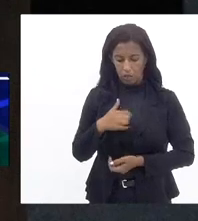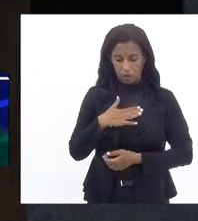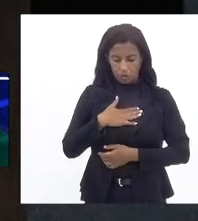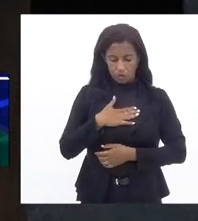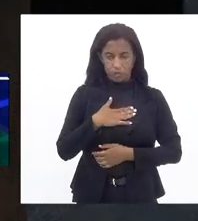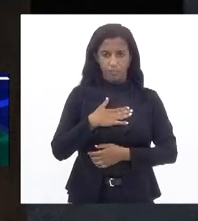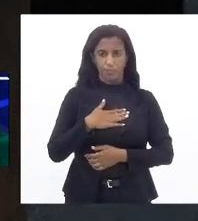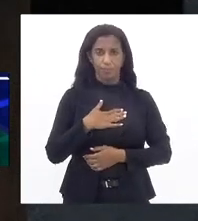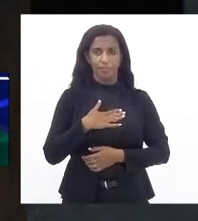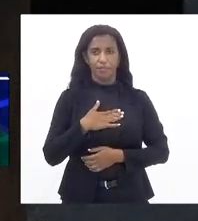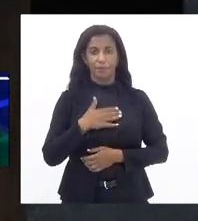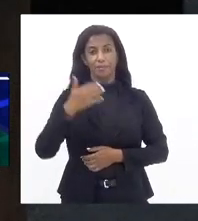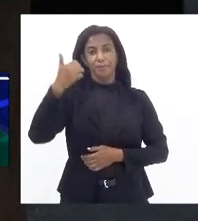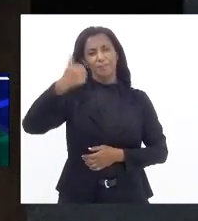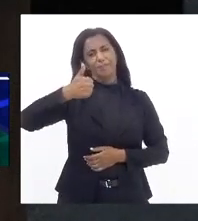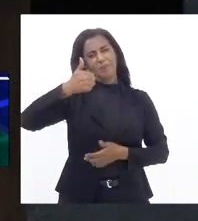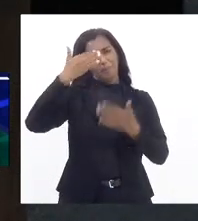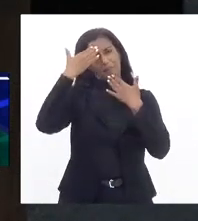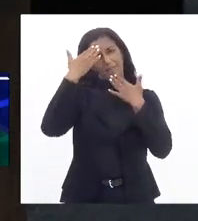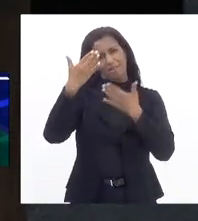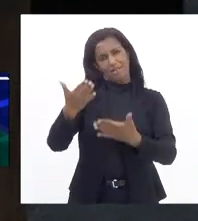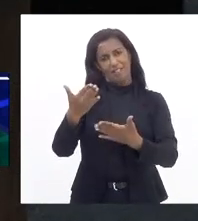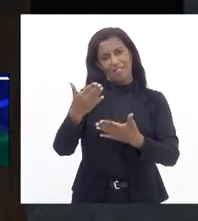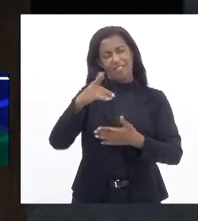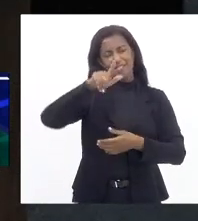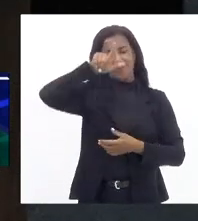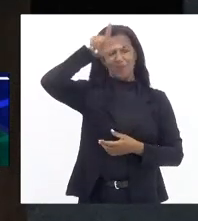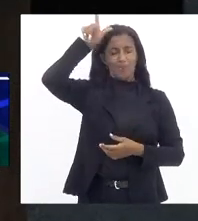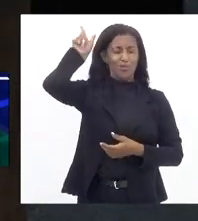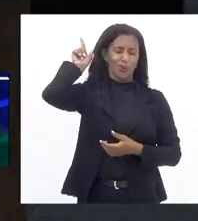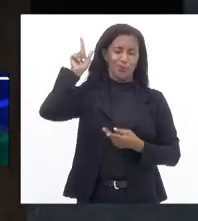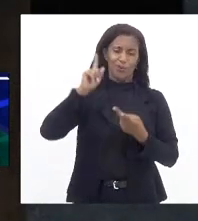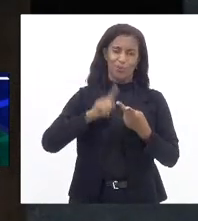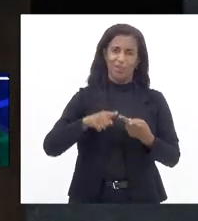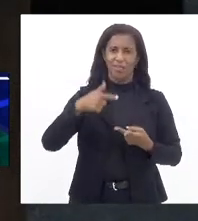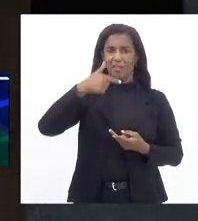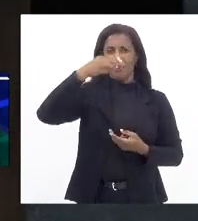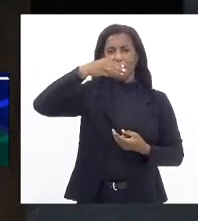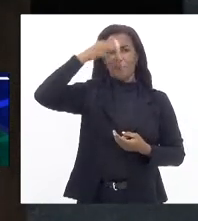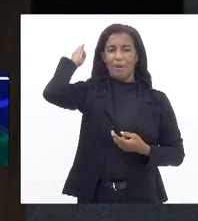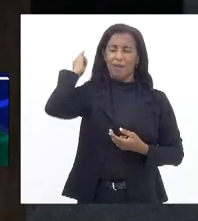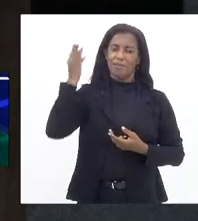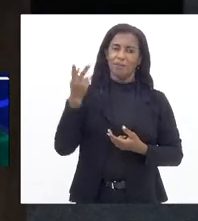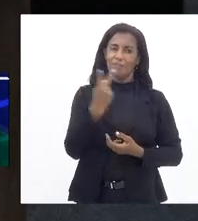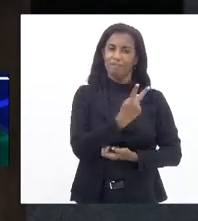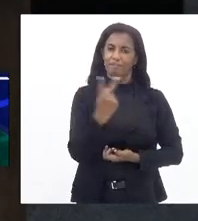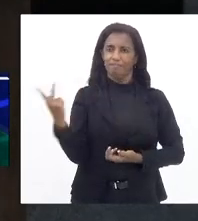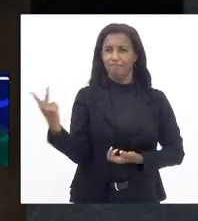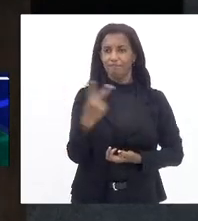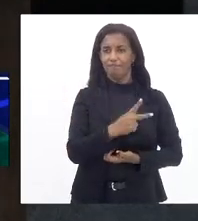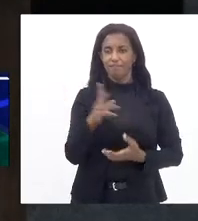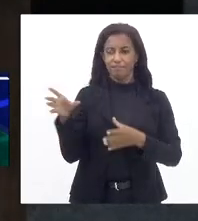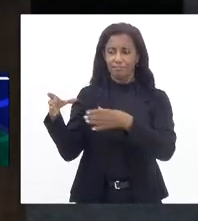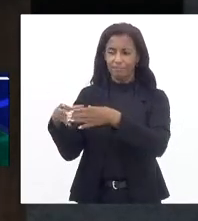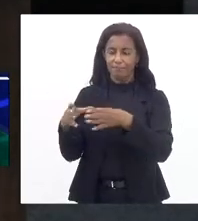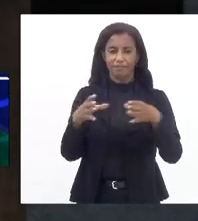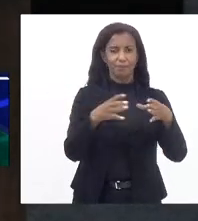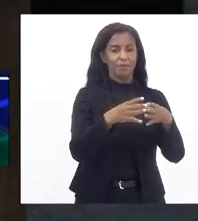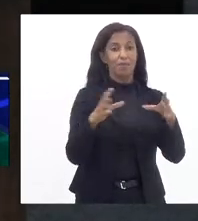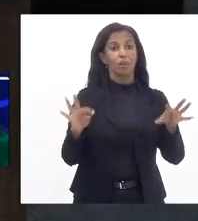de, bom, primeiramente, agradecer ao deputado Luiz Paulo e ao deputado Márcio Macheco. Está aqui a comissão toda